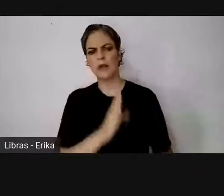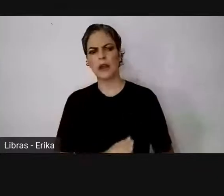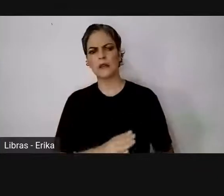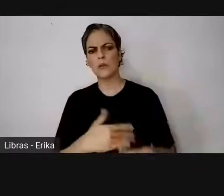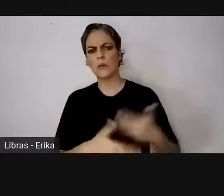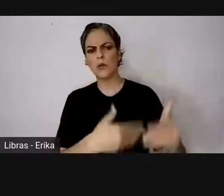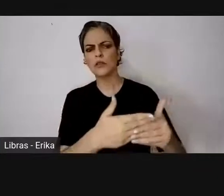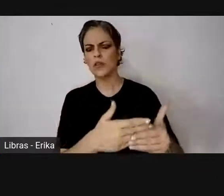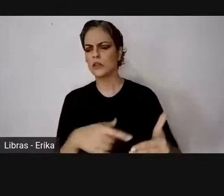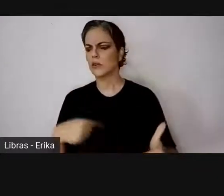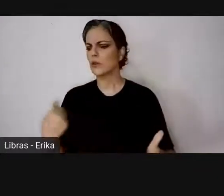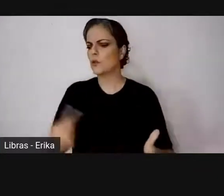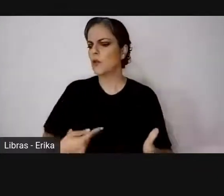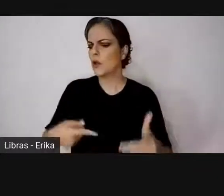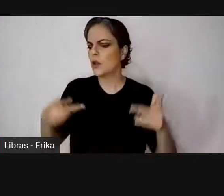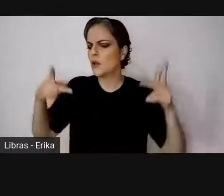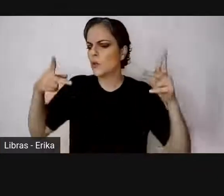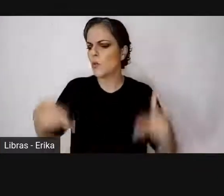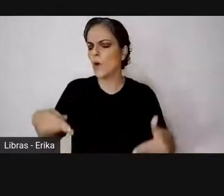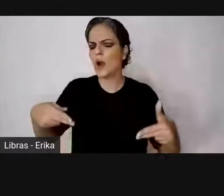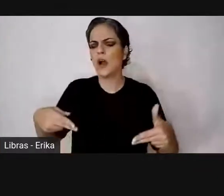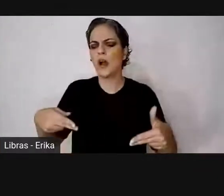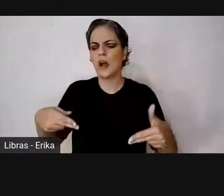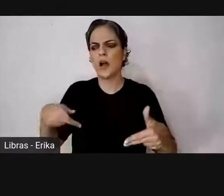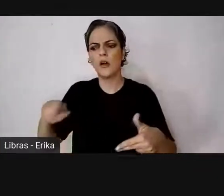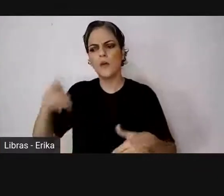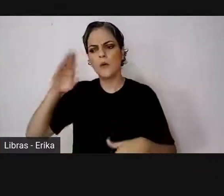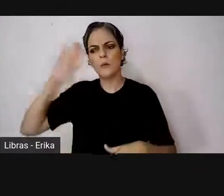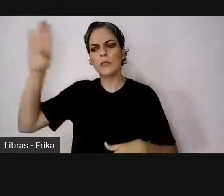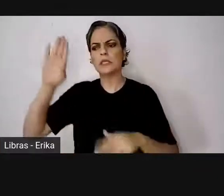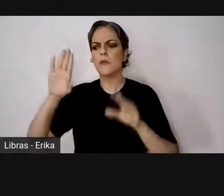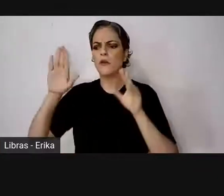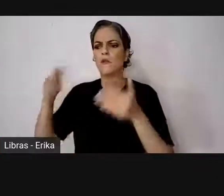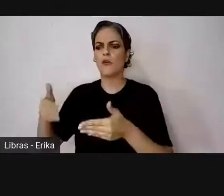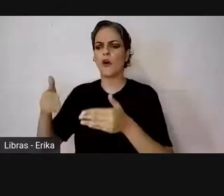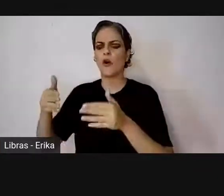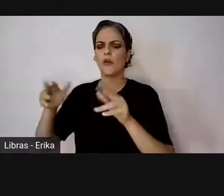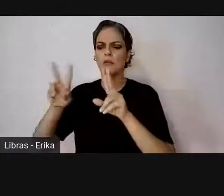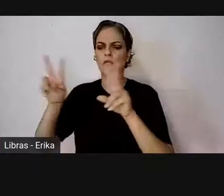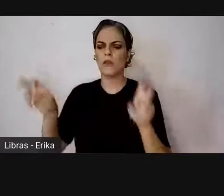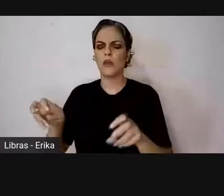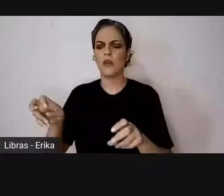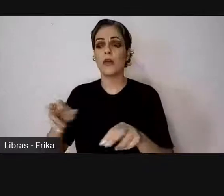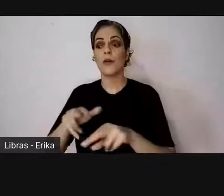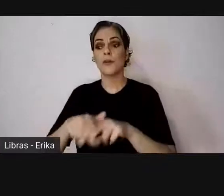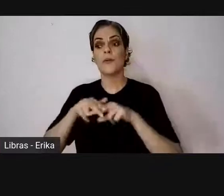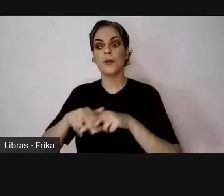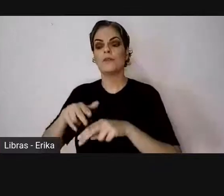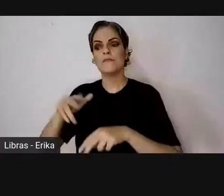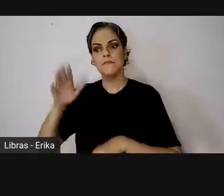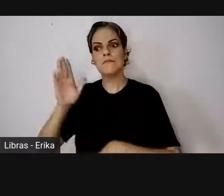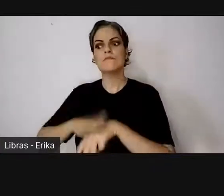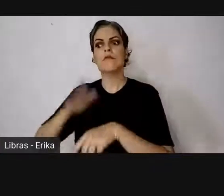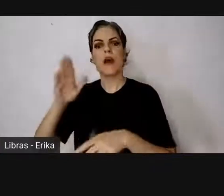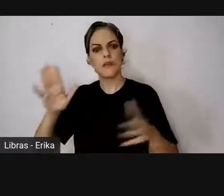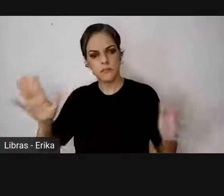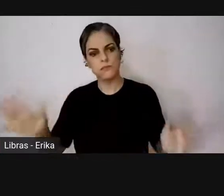está com essa pauta, era uma pauta prioritária para o banco, o banco resolveu investir no